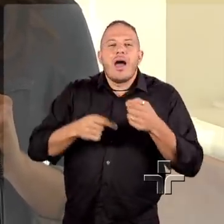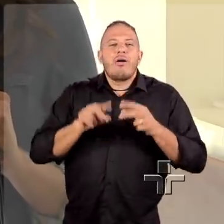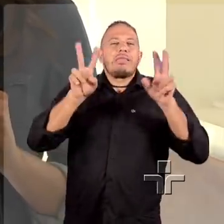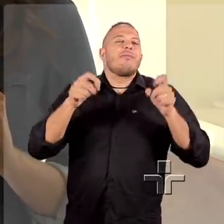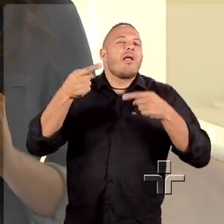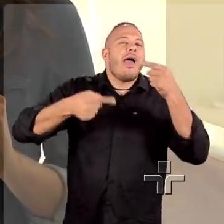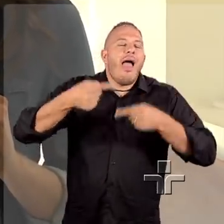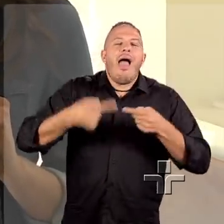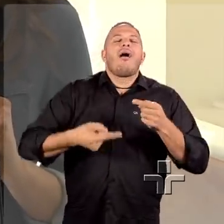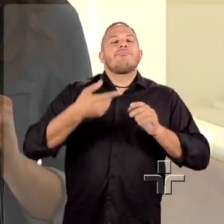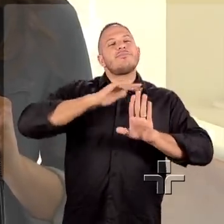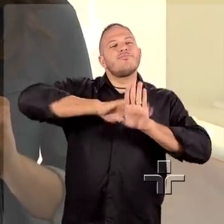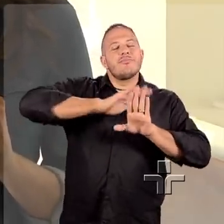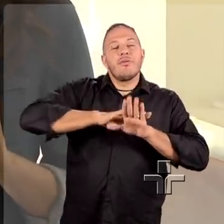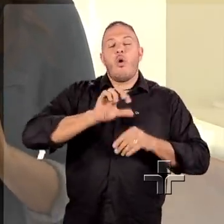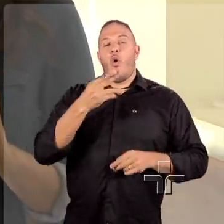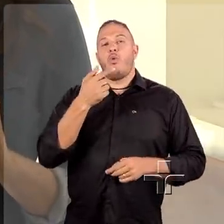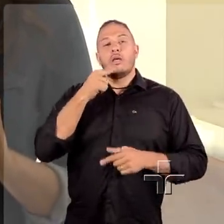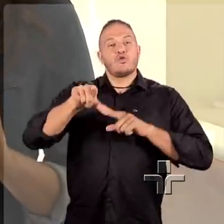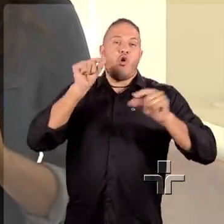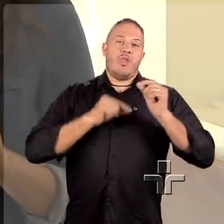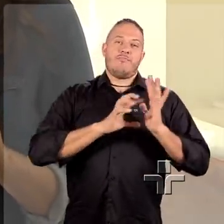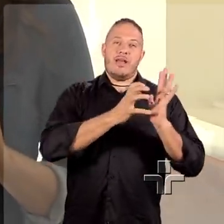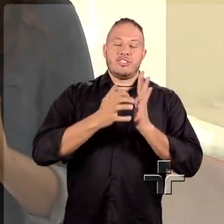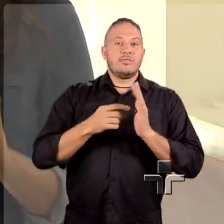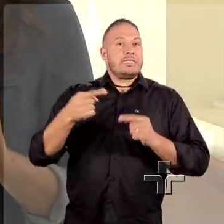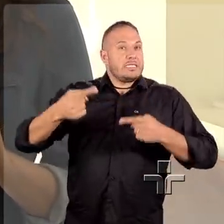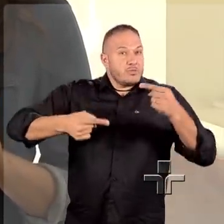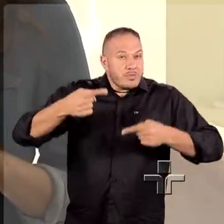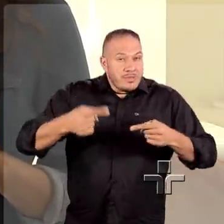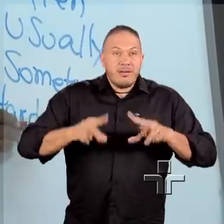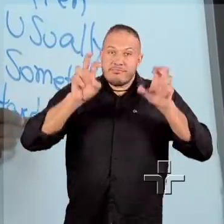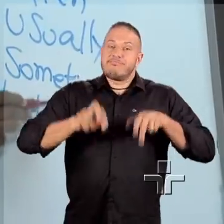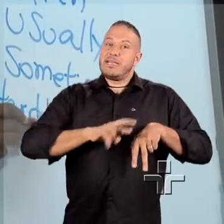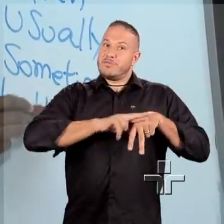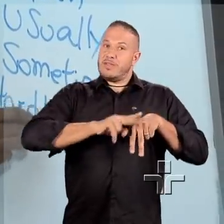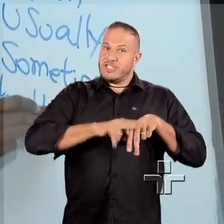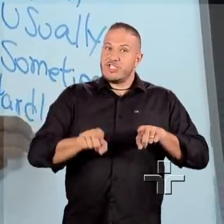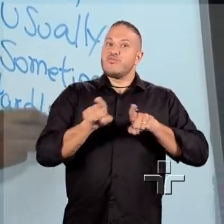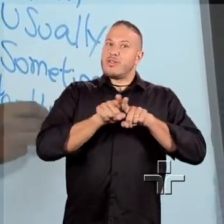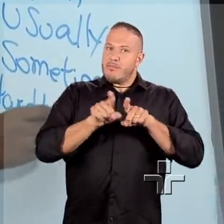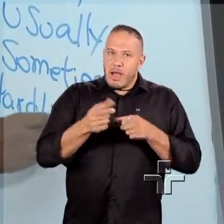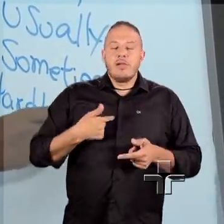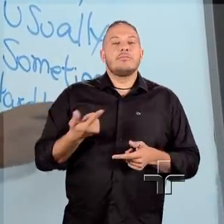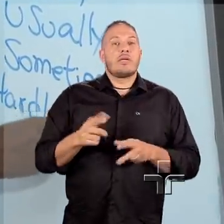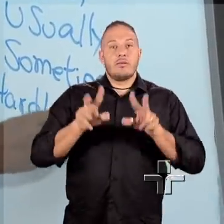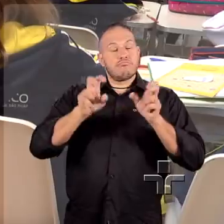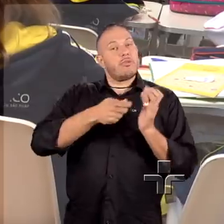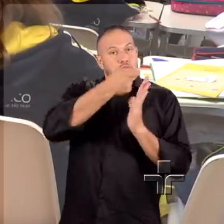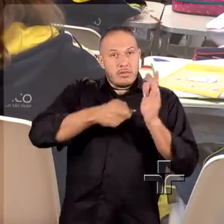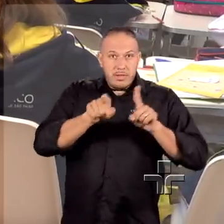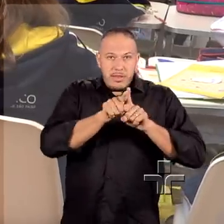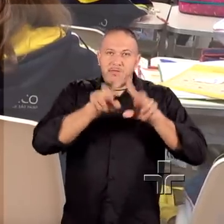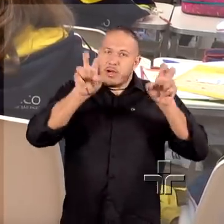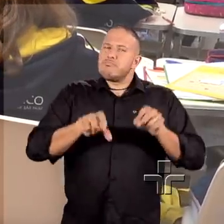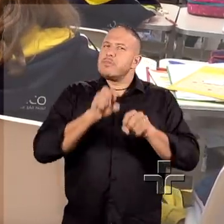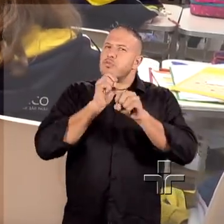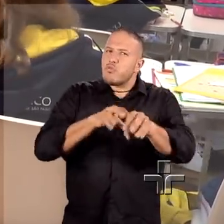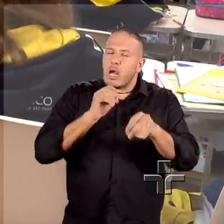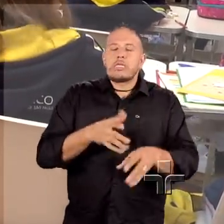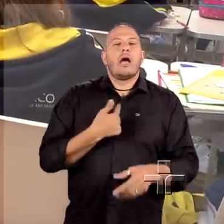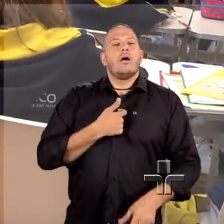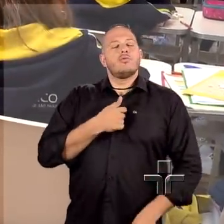políticos, ideológicos ou partidários e a discussão da questão de gênero. O texto defende ainda que a educação